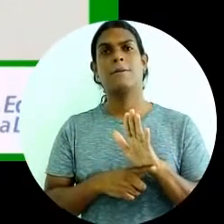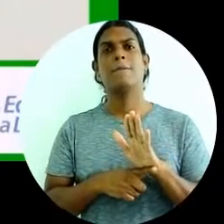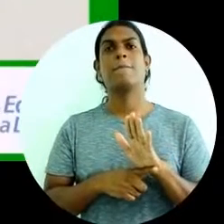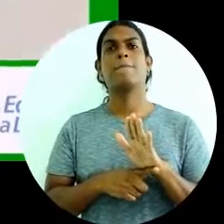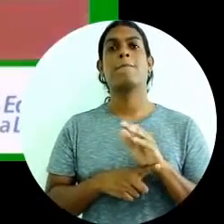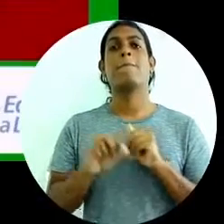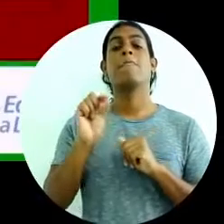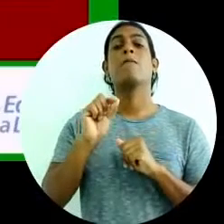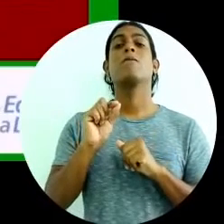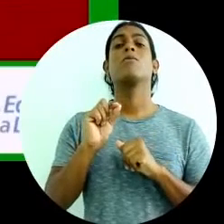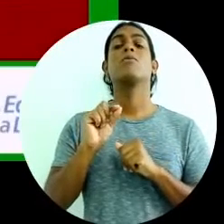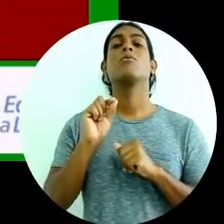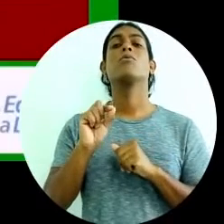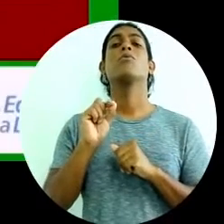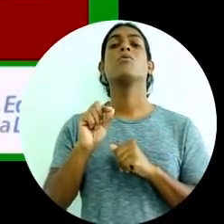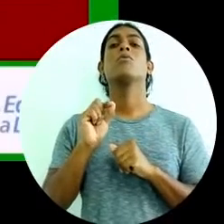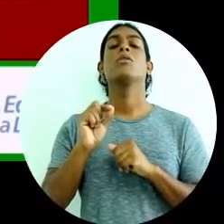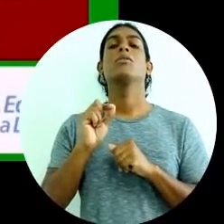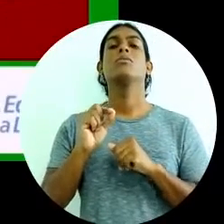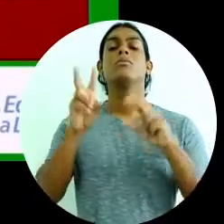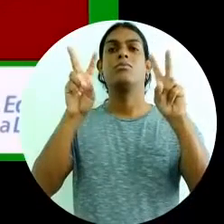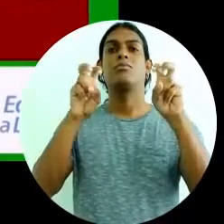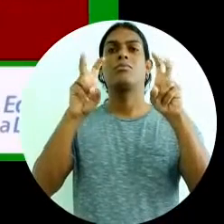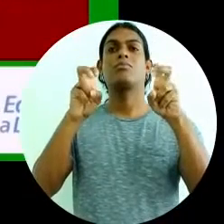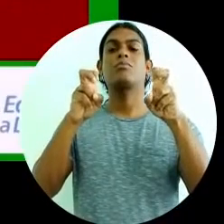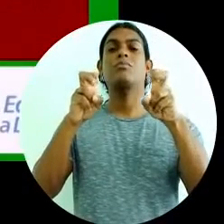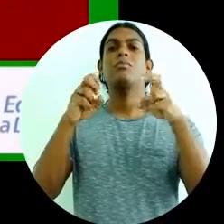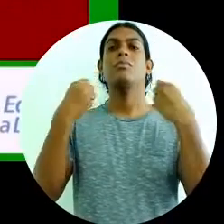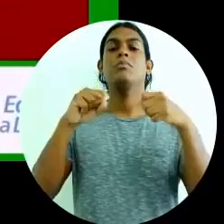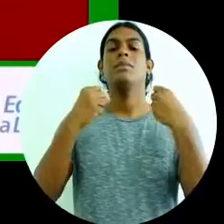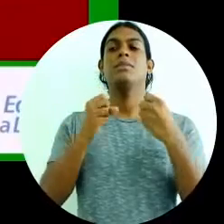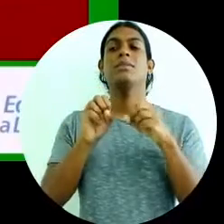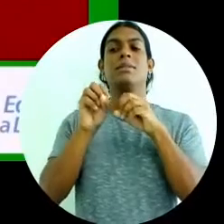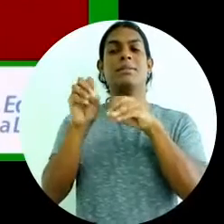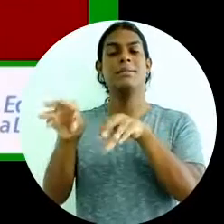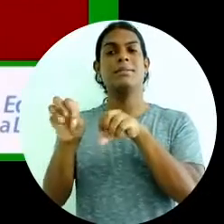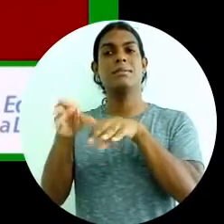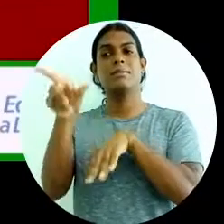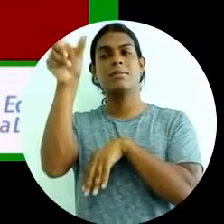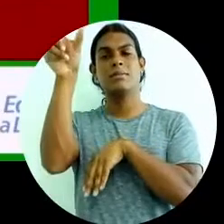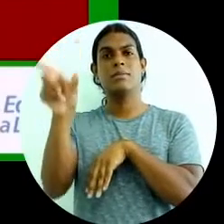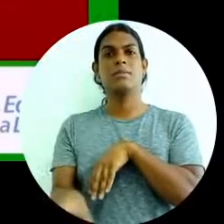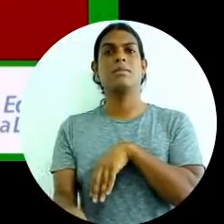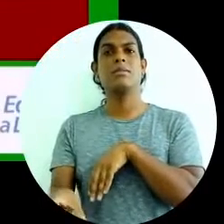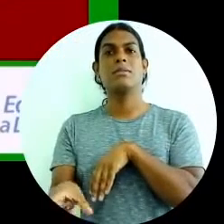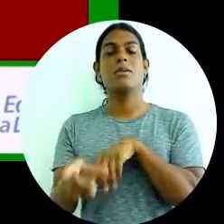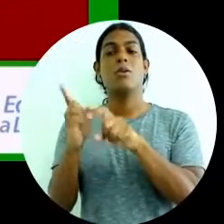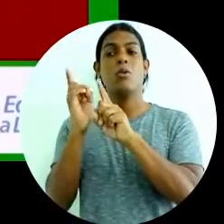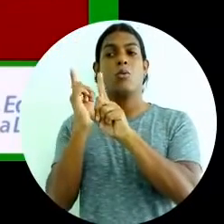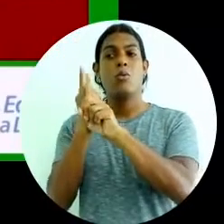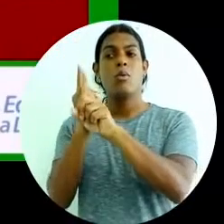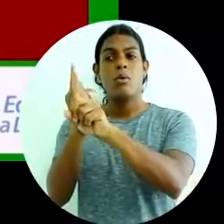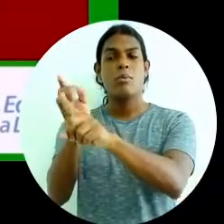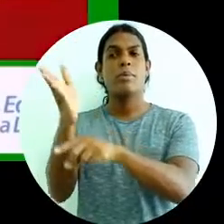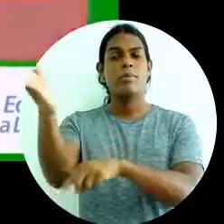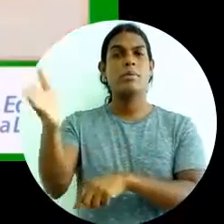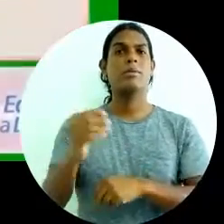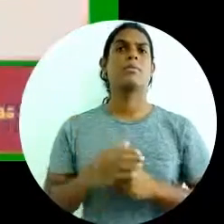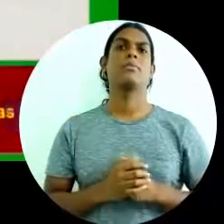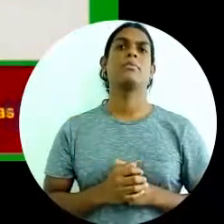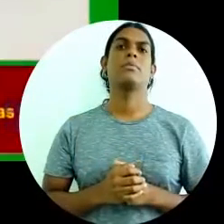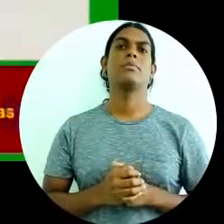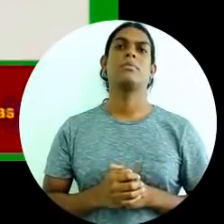planejamento, quais são os outros aspectos do desempenho que devem ser mencionados? No acompanhamento, por sua